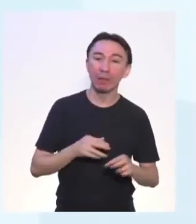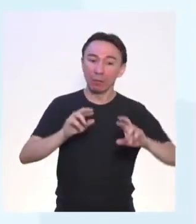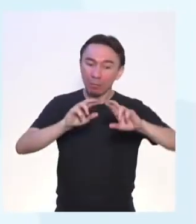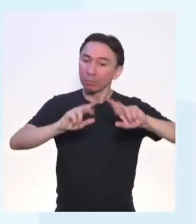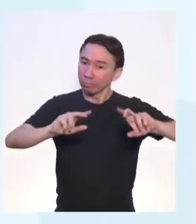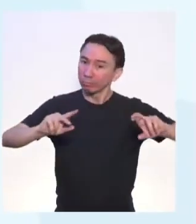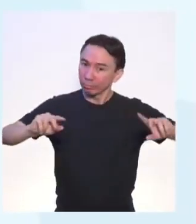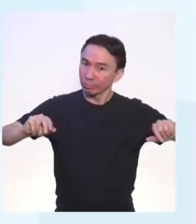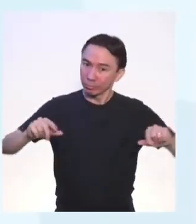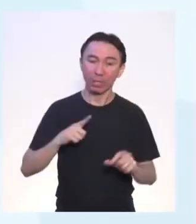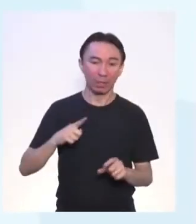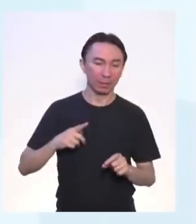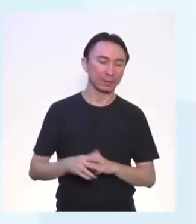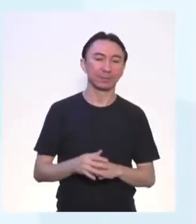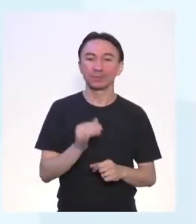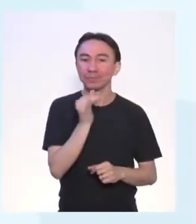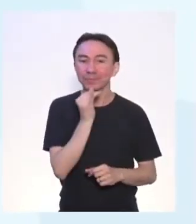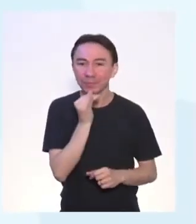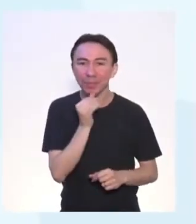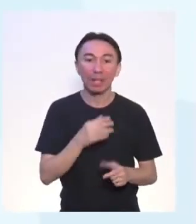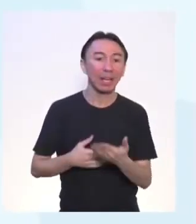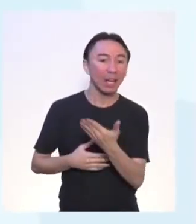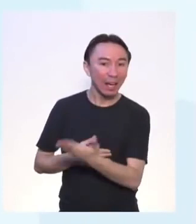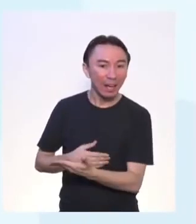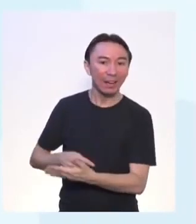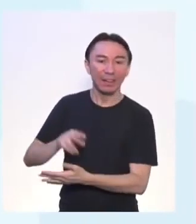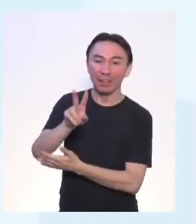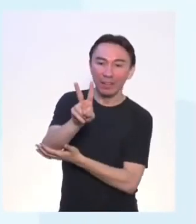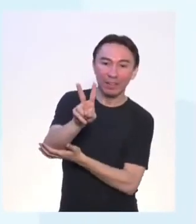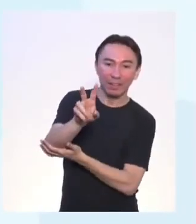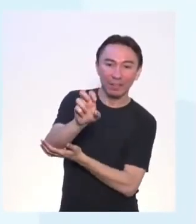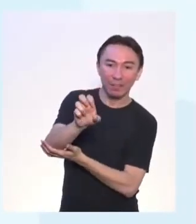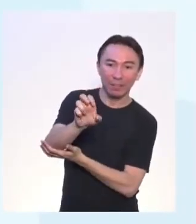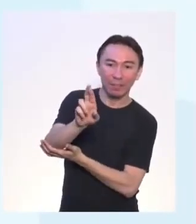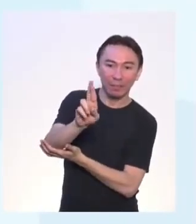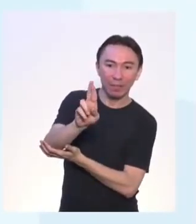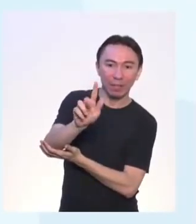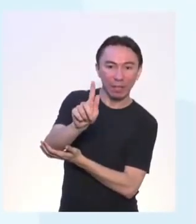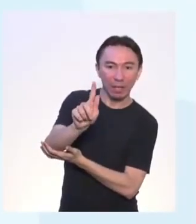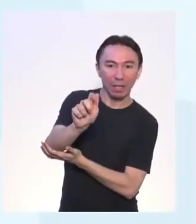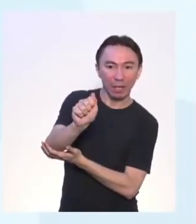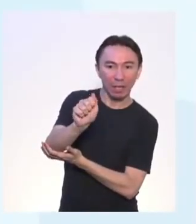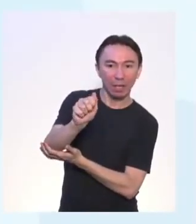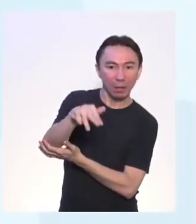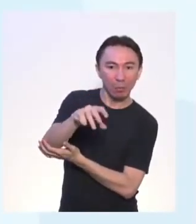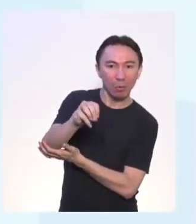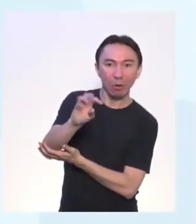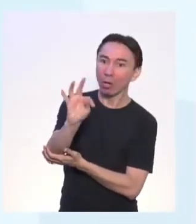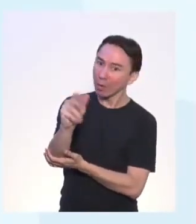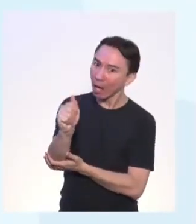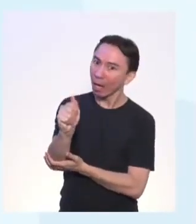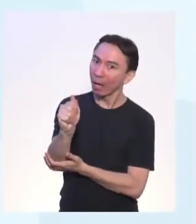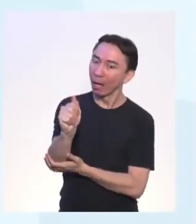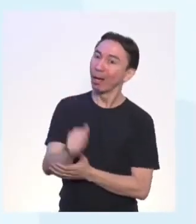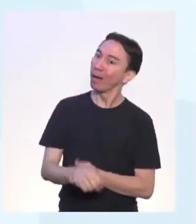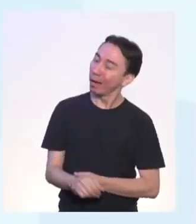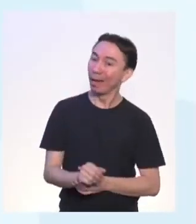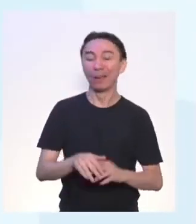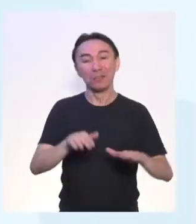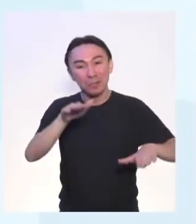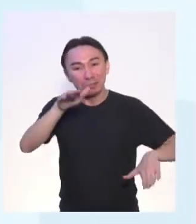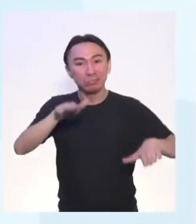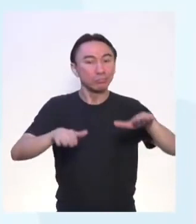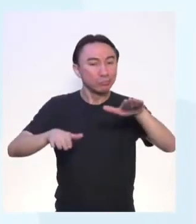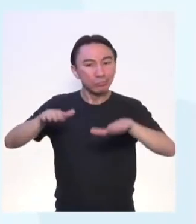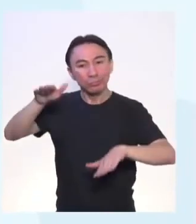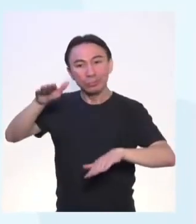tem a Vitória colocou vergamota, e eu acredito sim, a conta do B e do V, né? E às vezes a questão